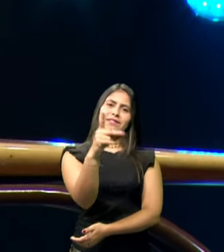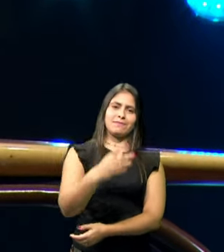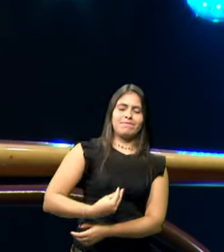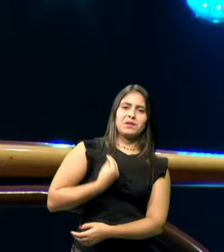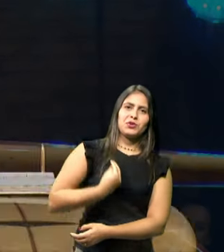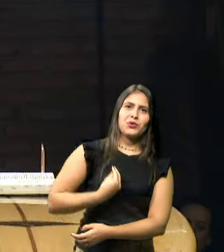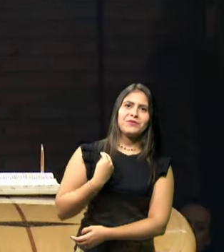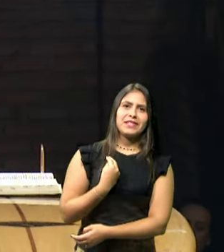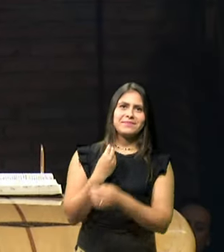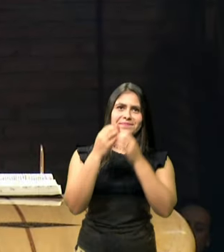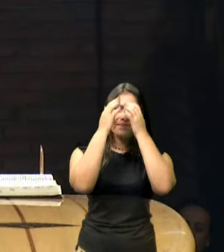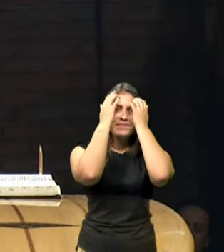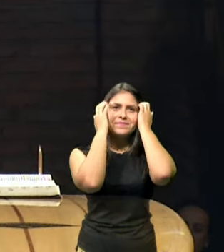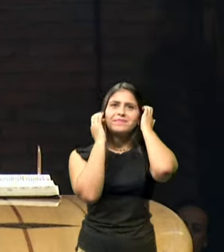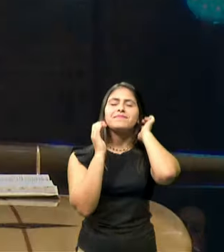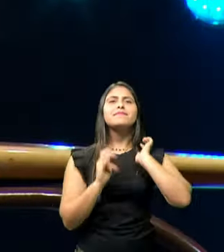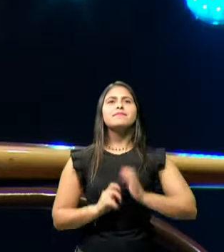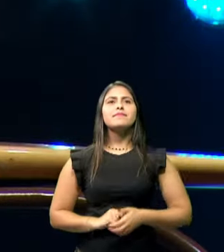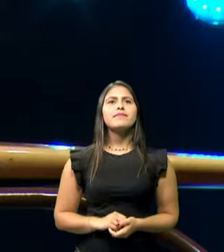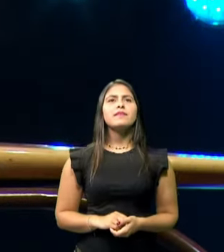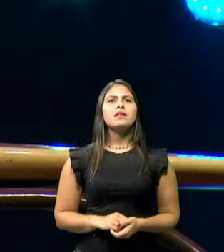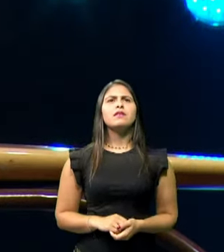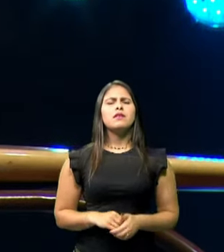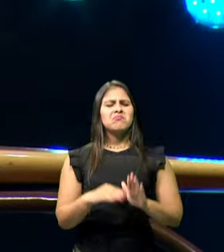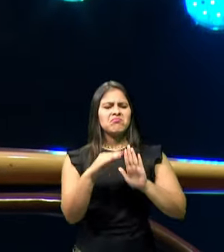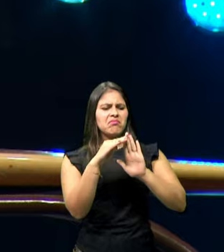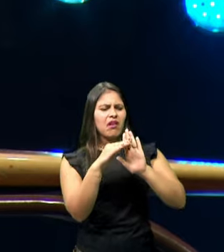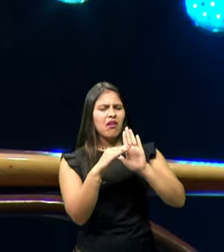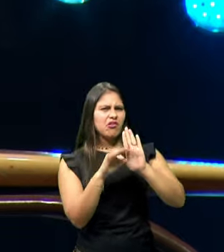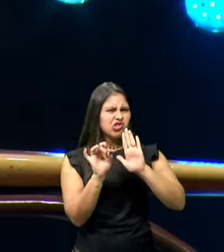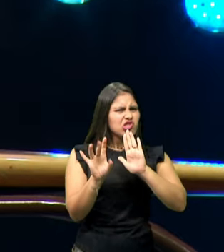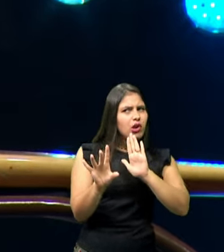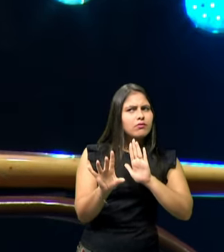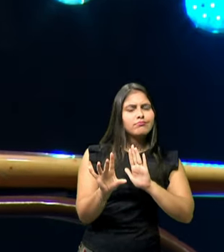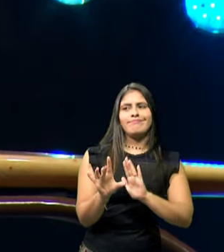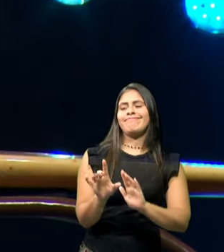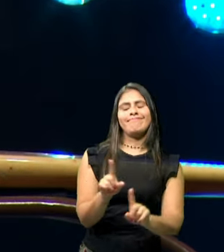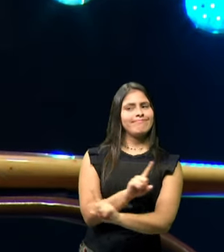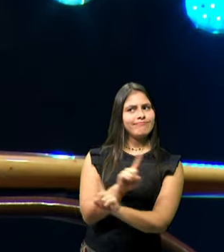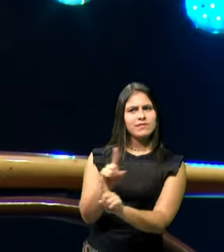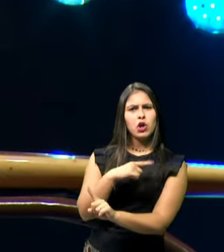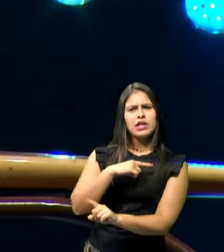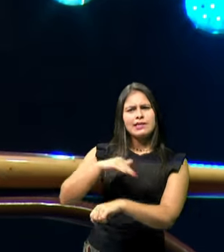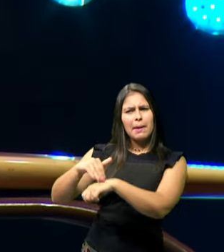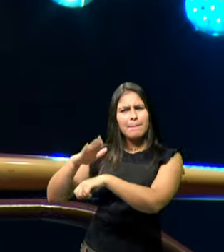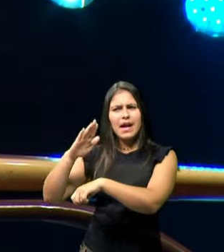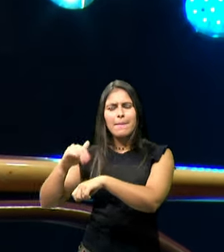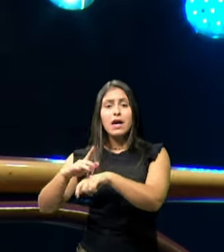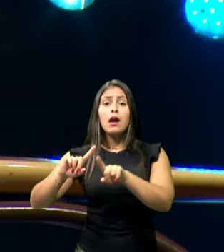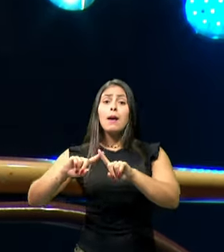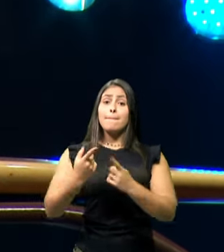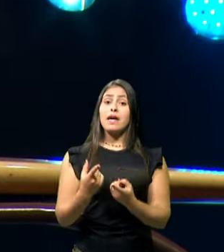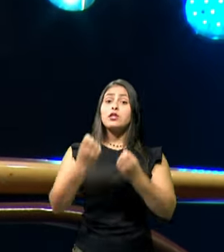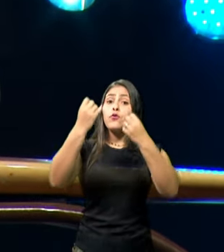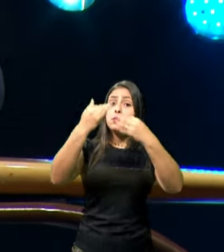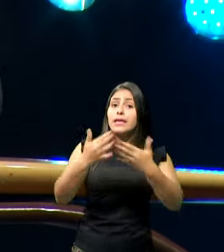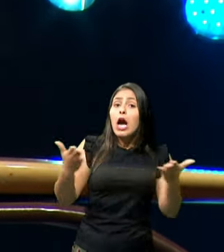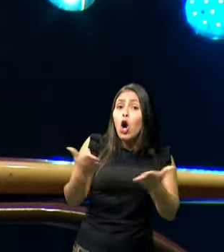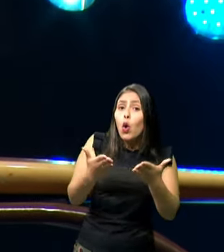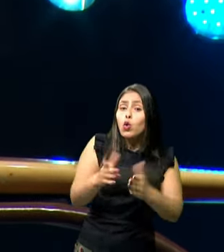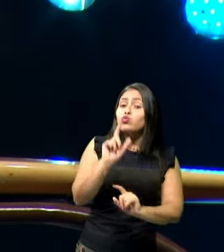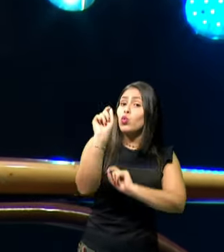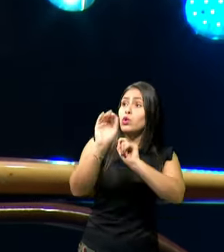importância da sua vida. Só existem esse, pastor? Claro que não. Eu vou falar aquilo que Deus colocou no meu coração,